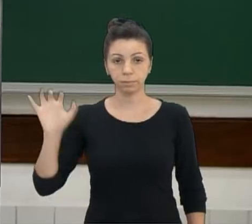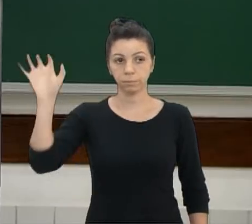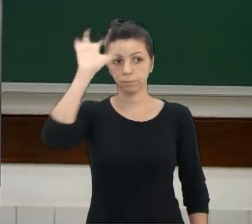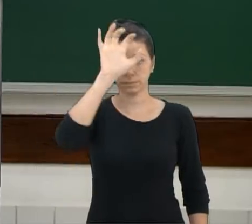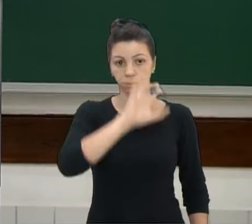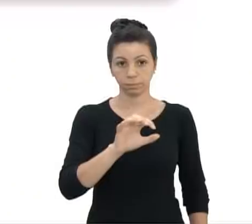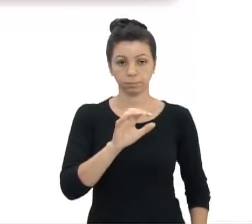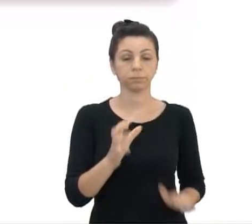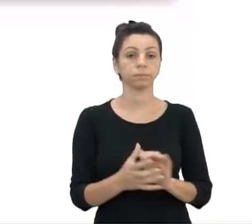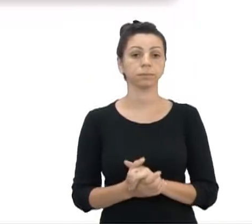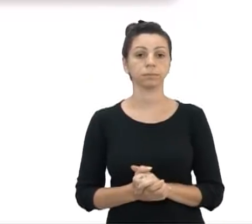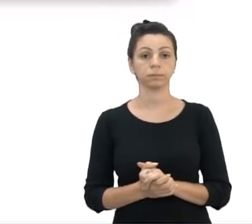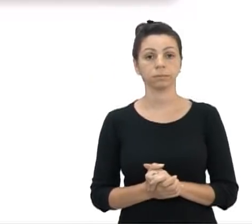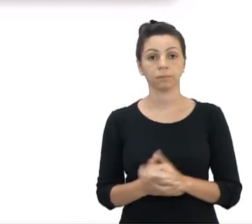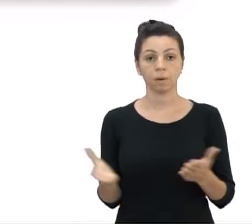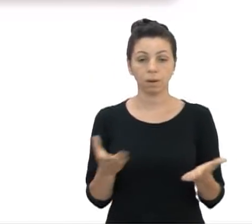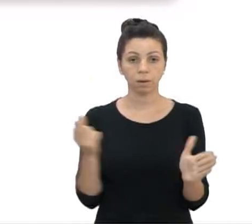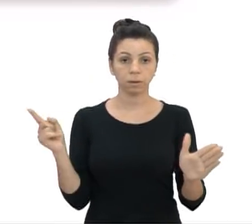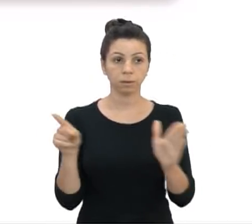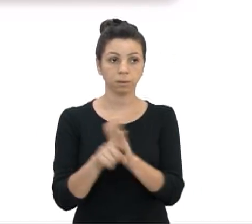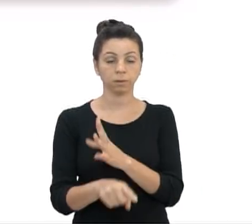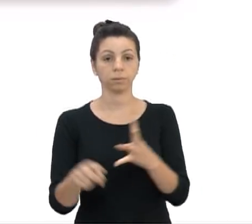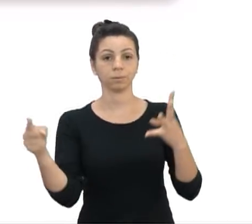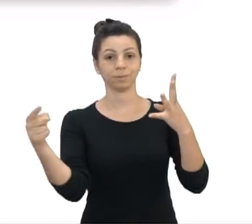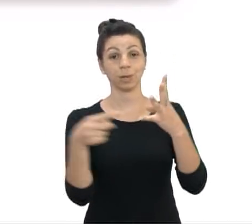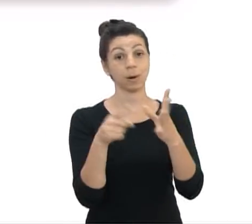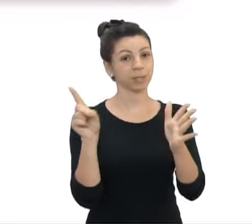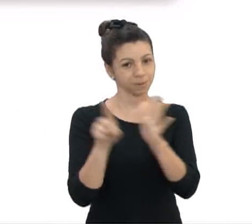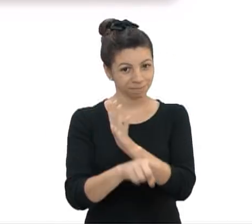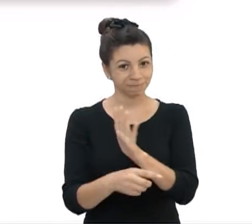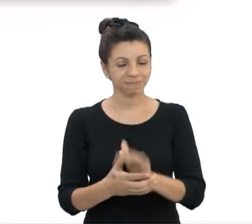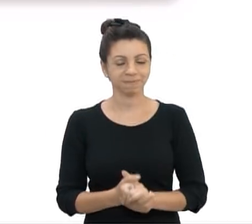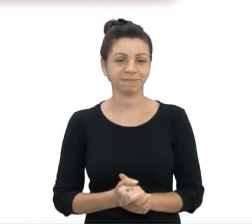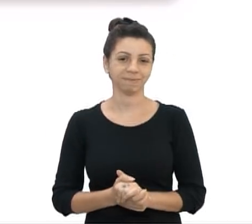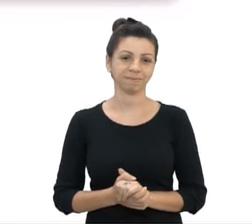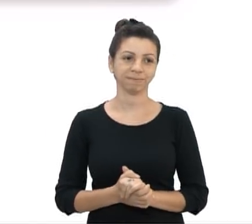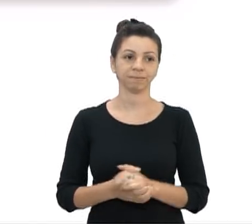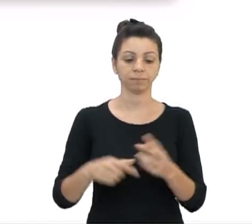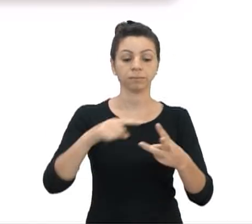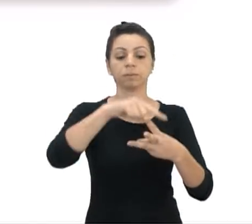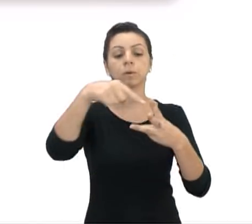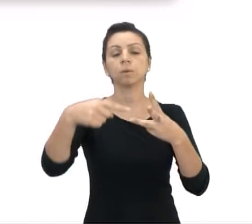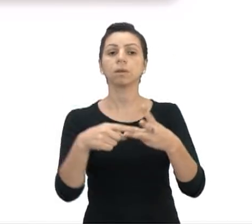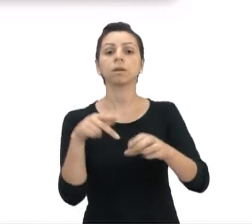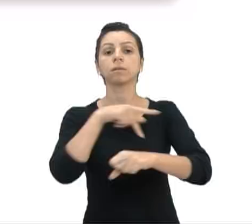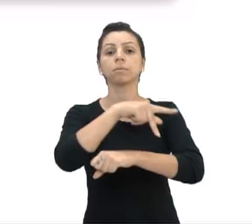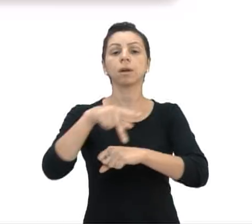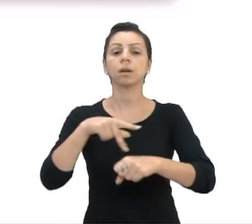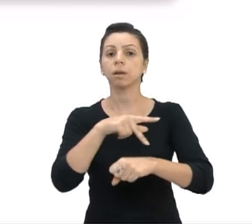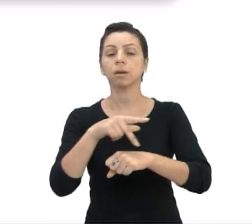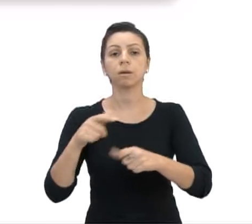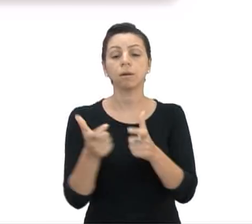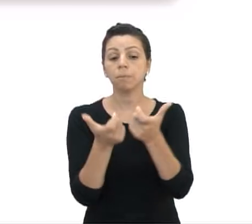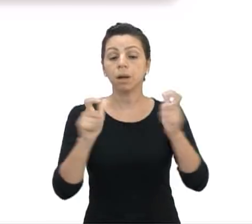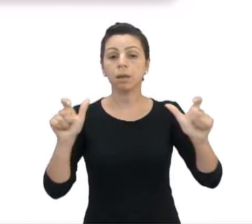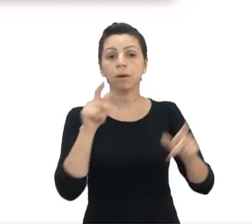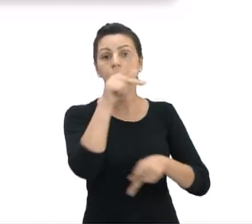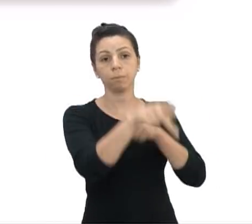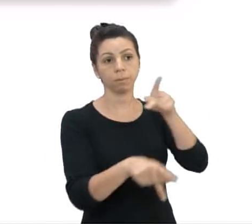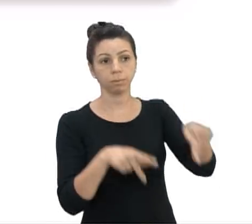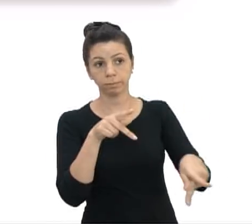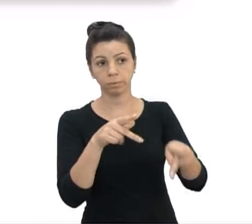Agora aqui na tela para você nosso quiz, nosso 4º quiz aqui, Qual dos 3 países a seguir possui a maior